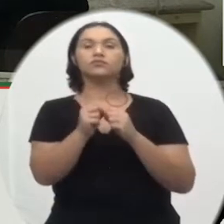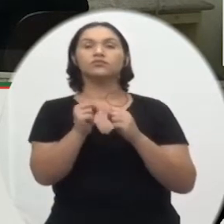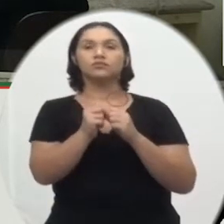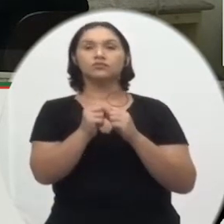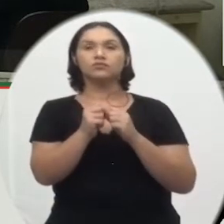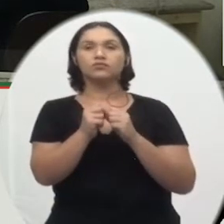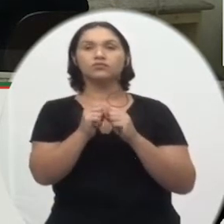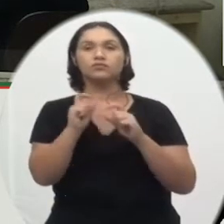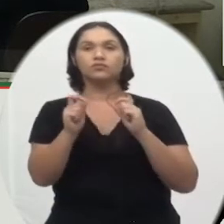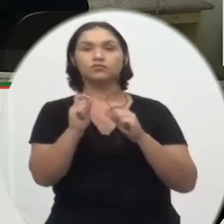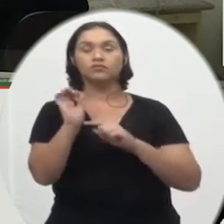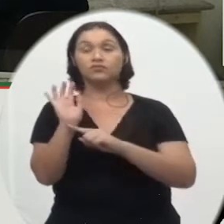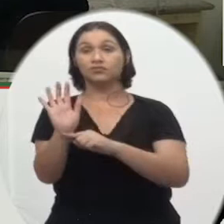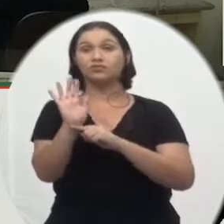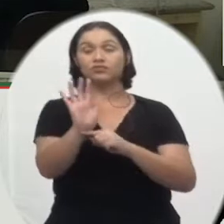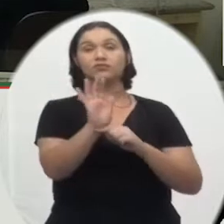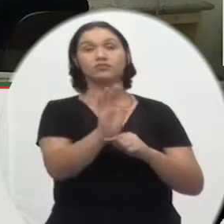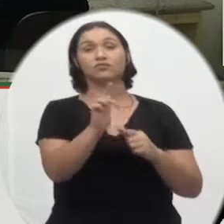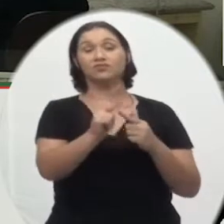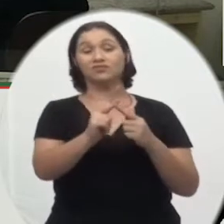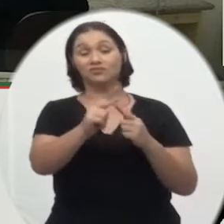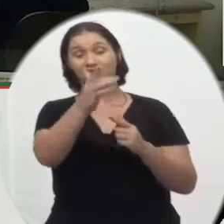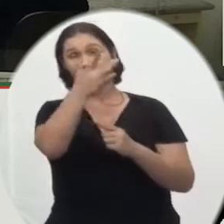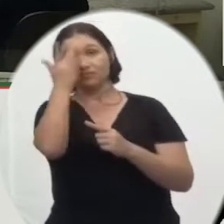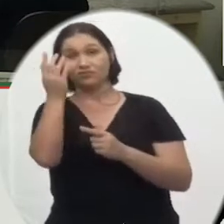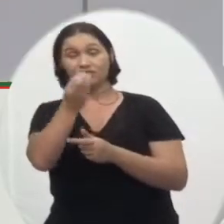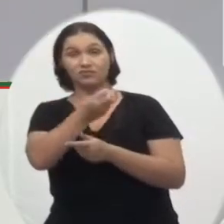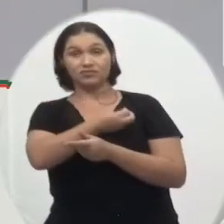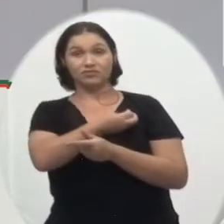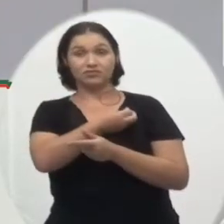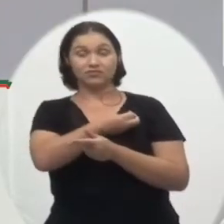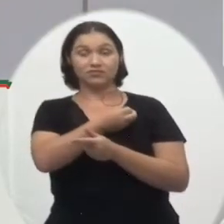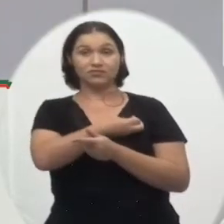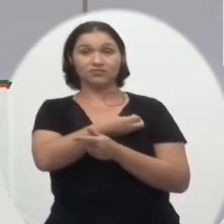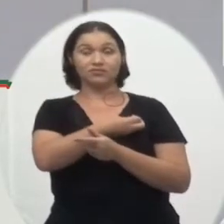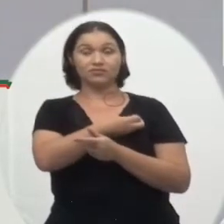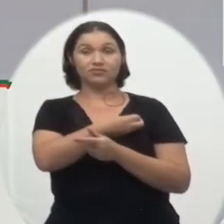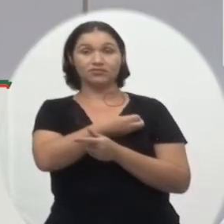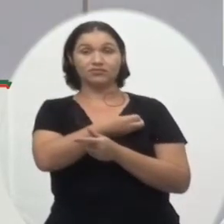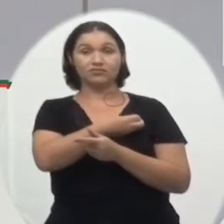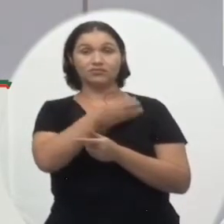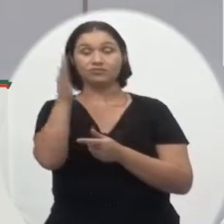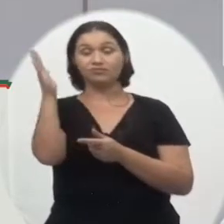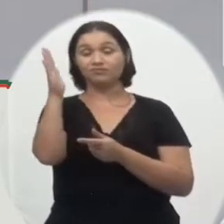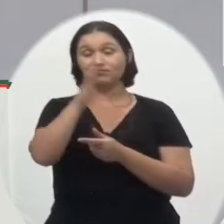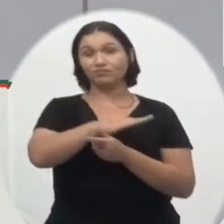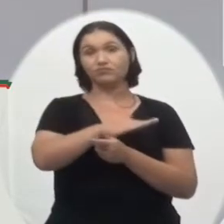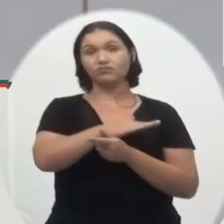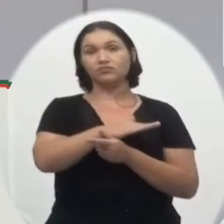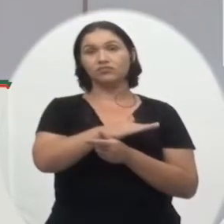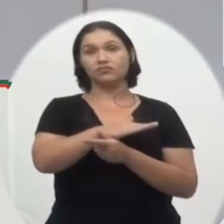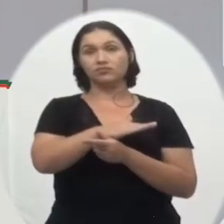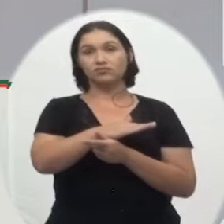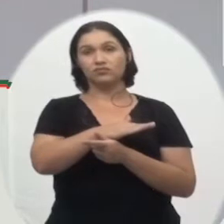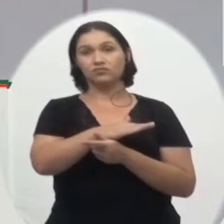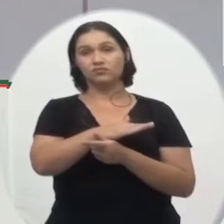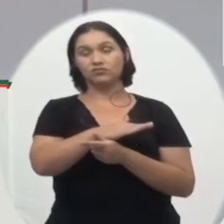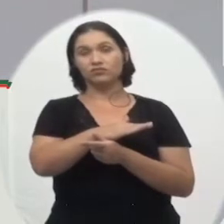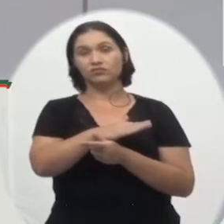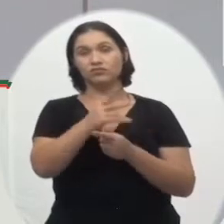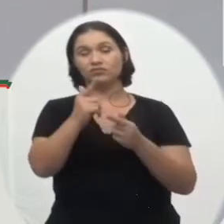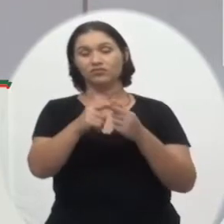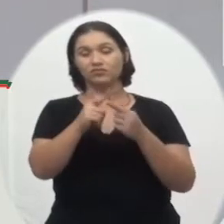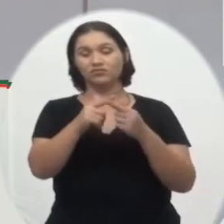essas pessoas. Essas pessoas estão vivendo aí à mercê, estão aí vivendo e